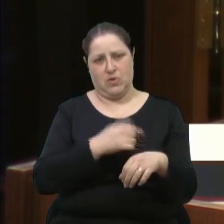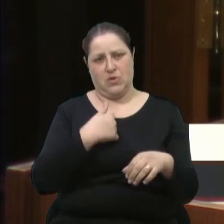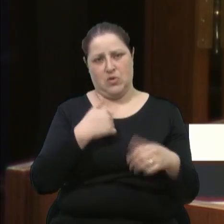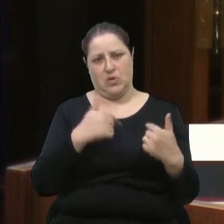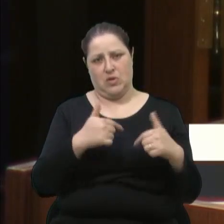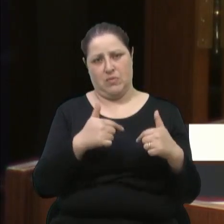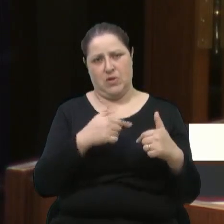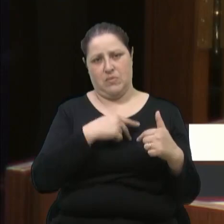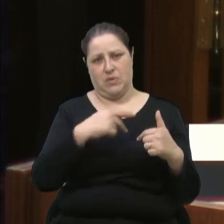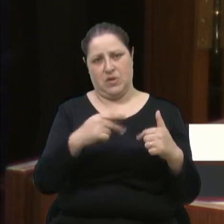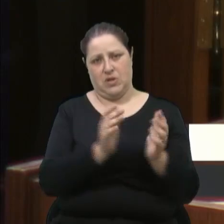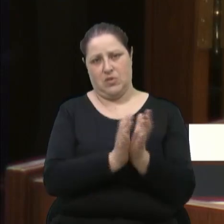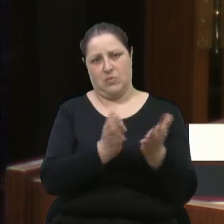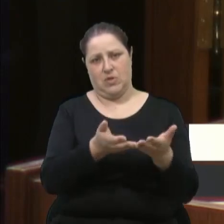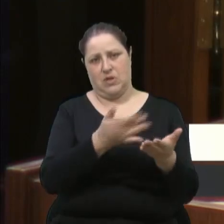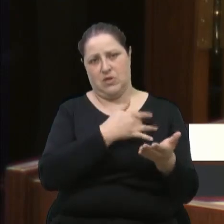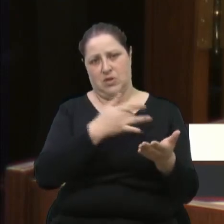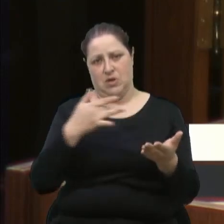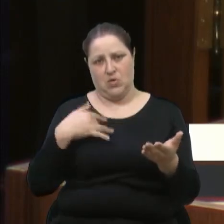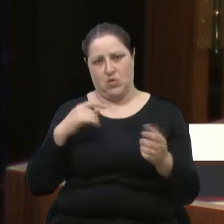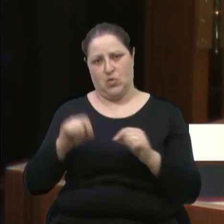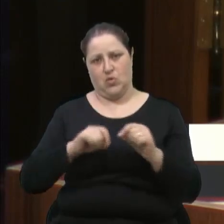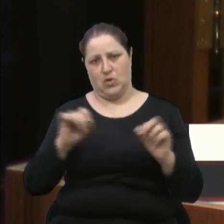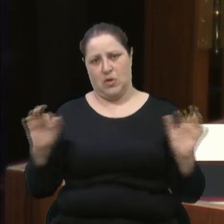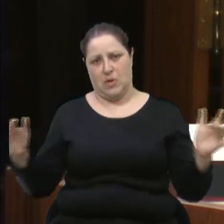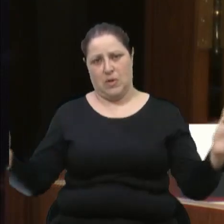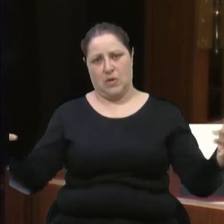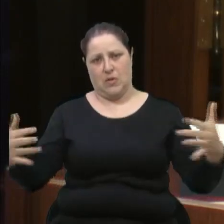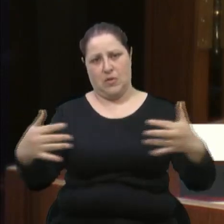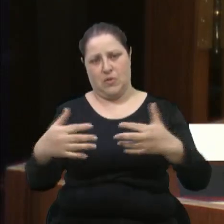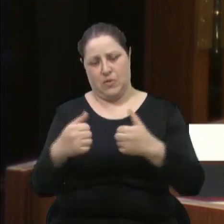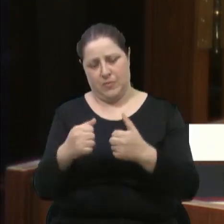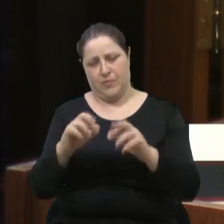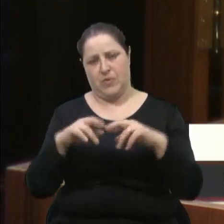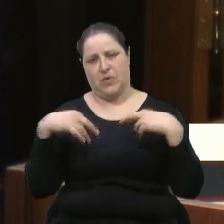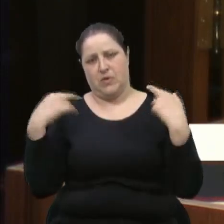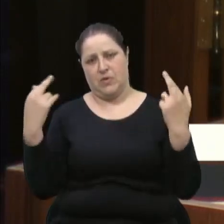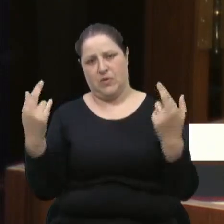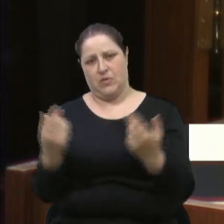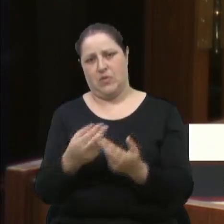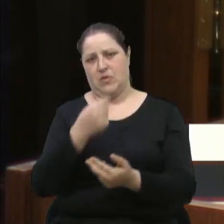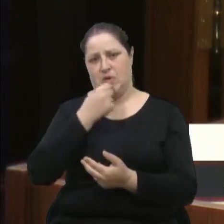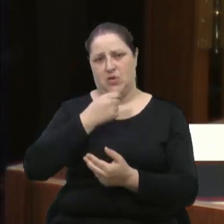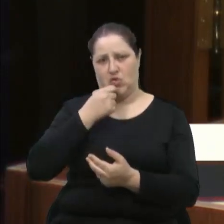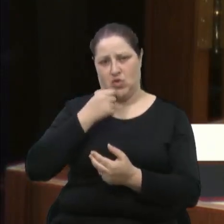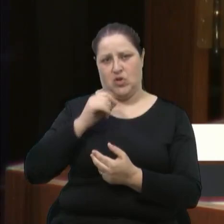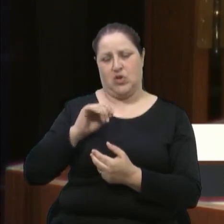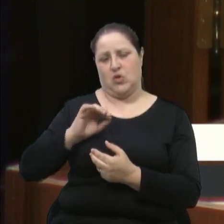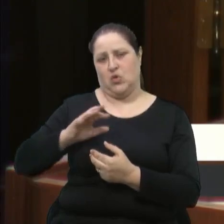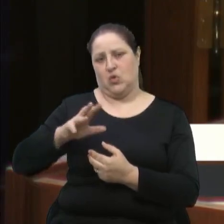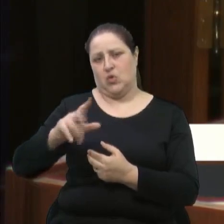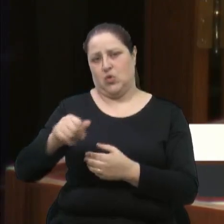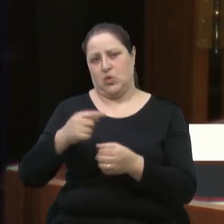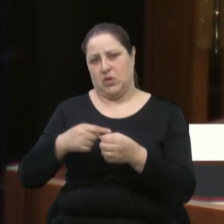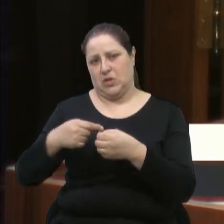da Comissão de Saúde, é de reunirmos Caxias do Sul e os 48 municípios para que